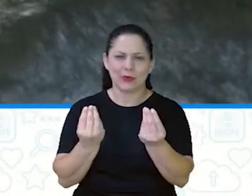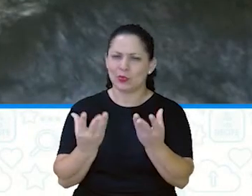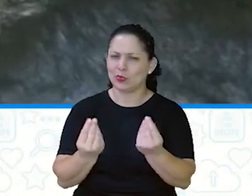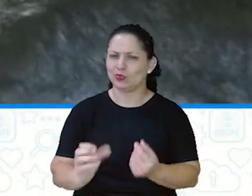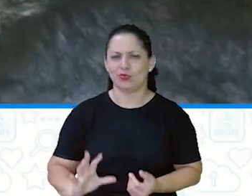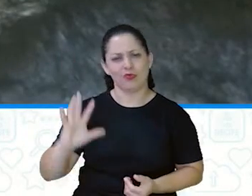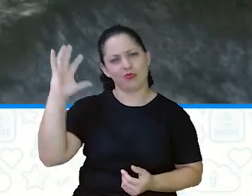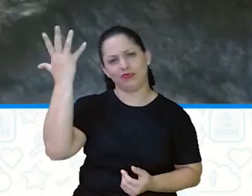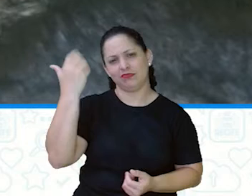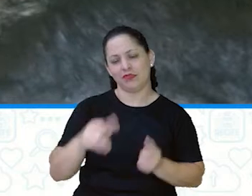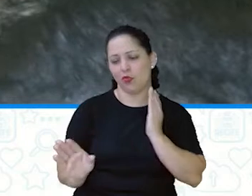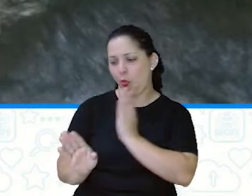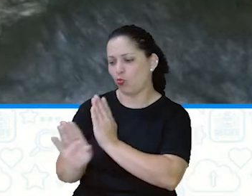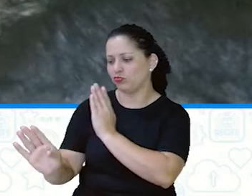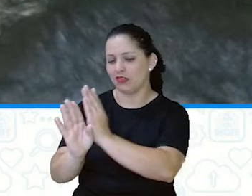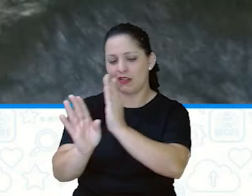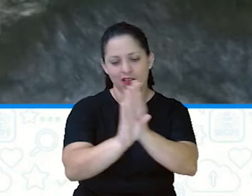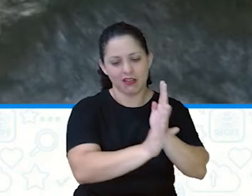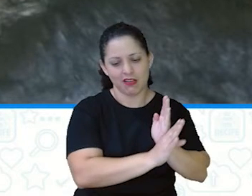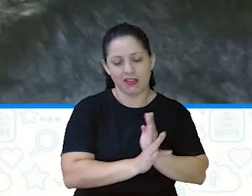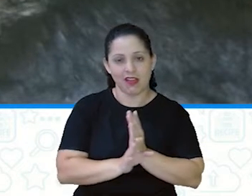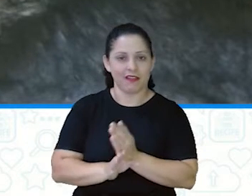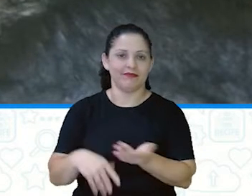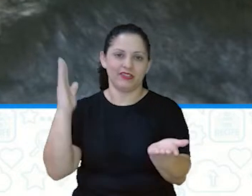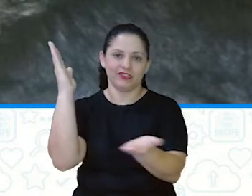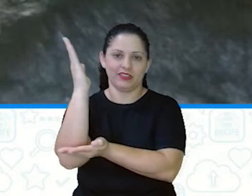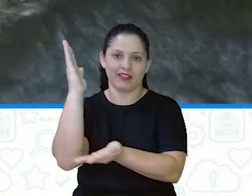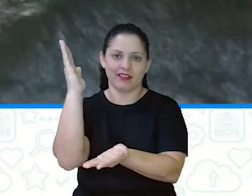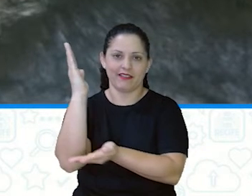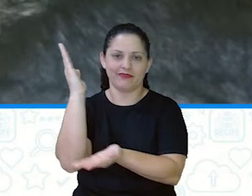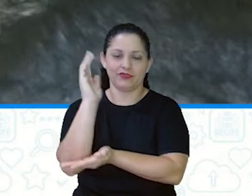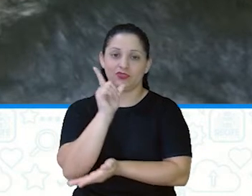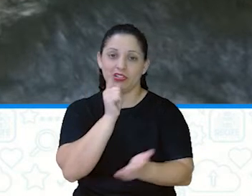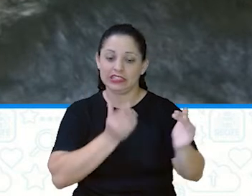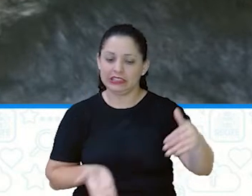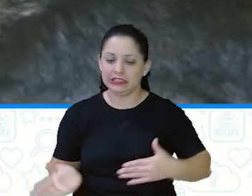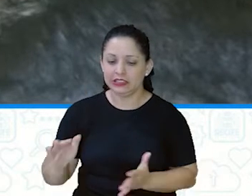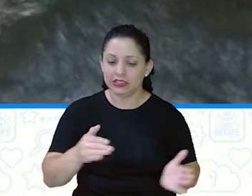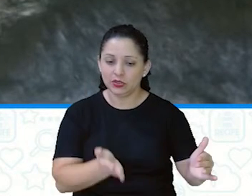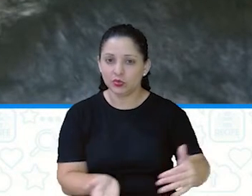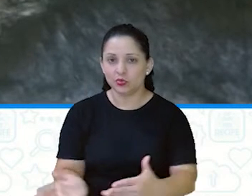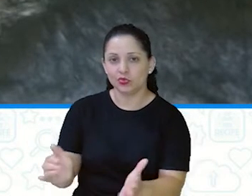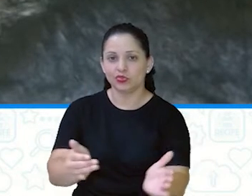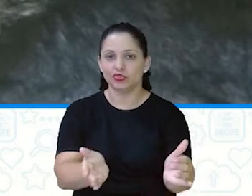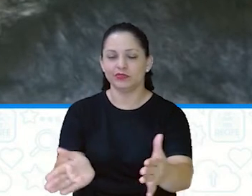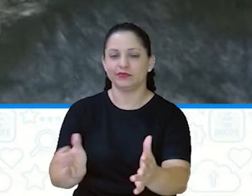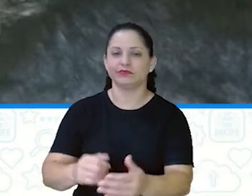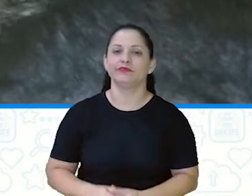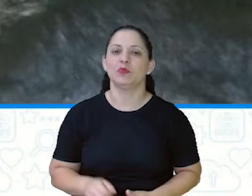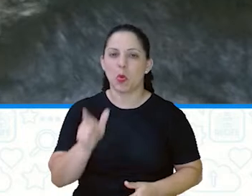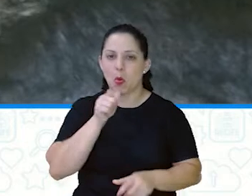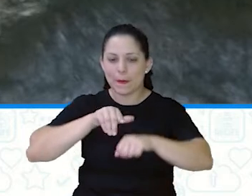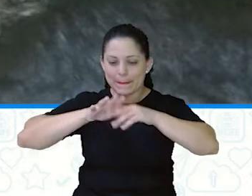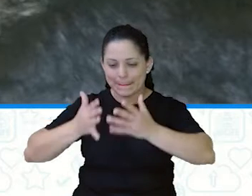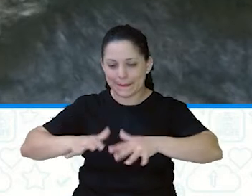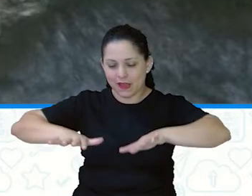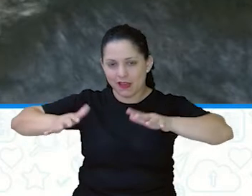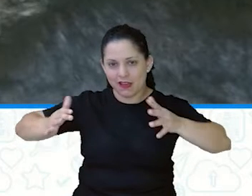vários lugares as garrafas PET, nos rios, no